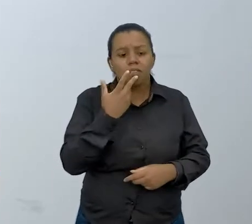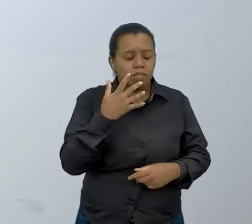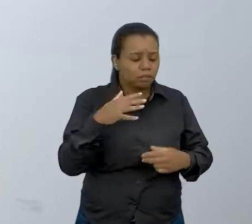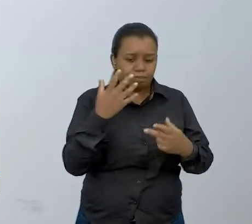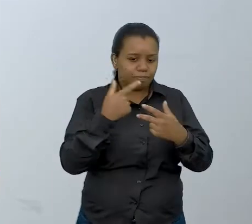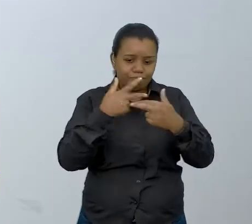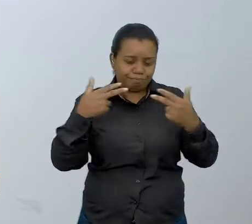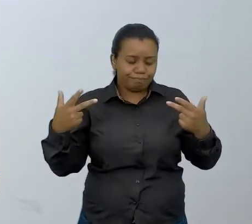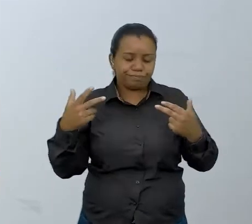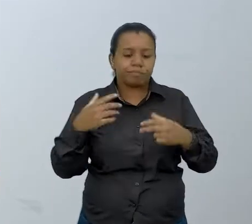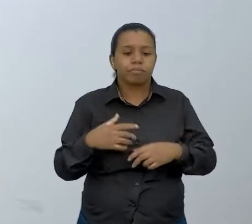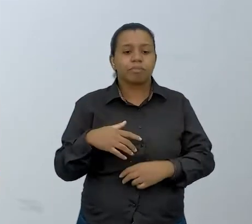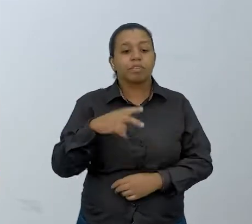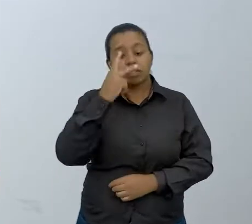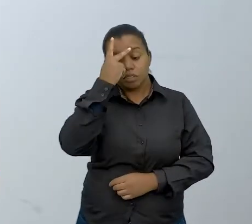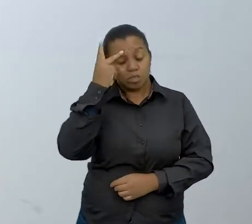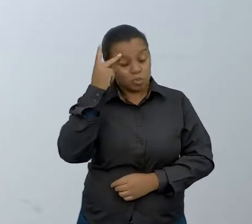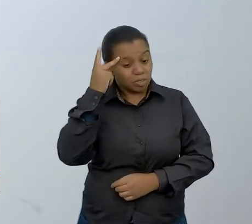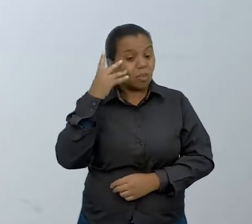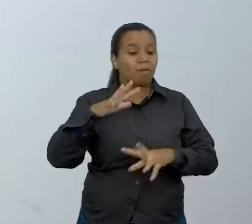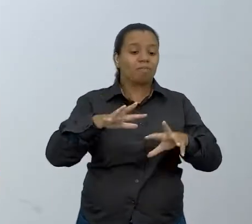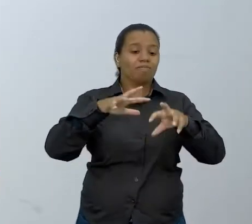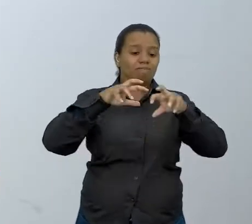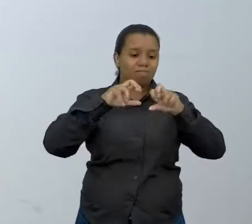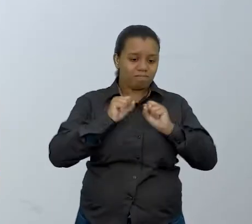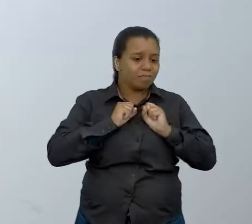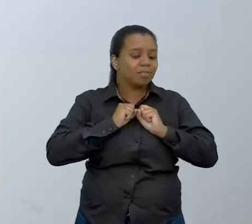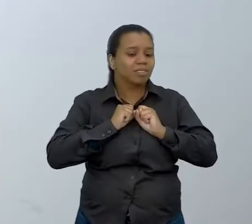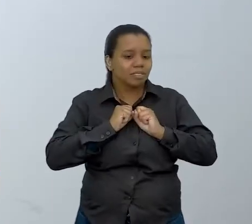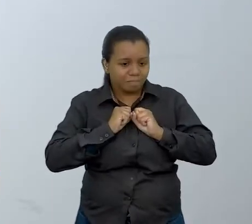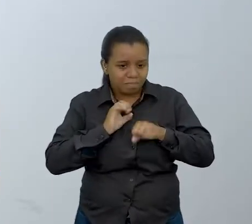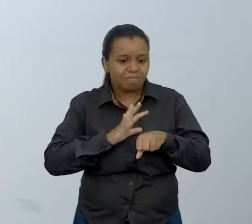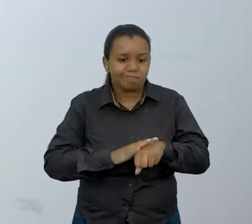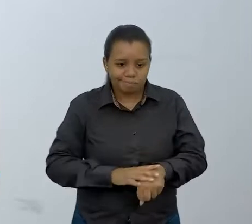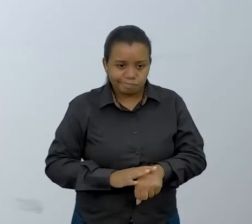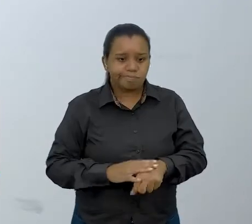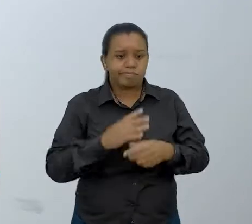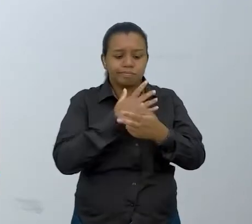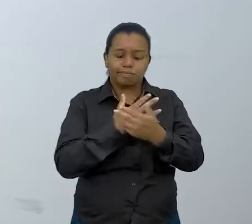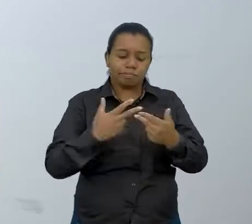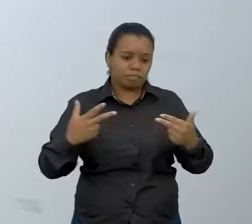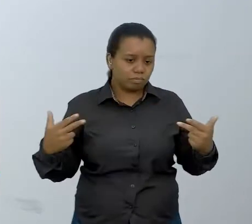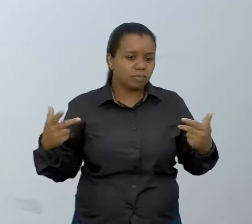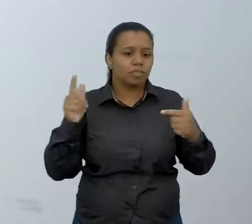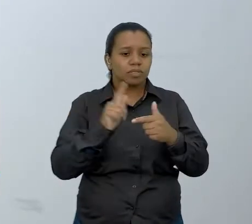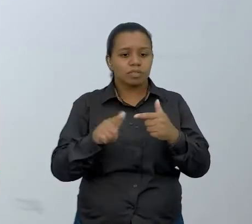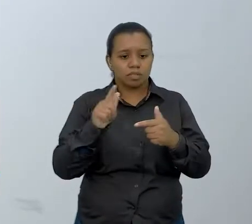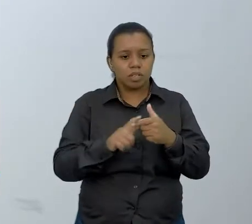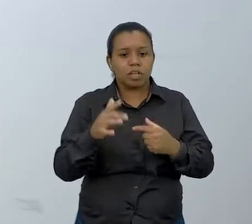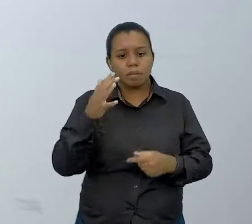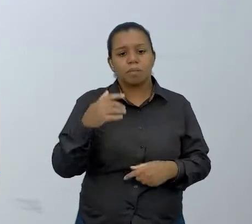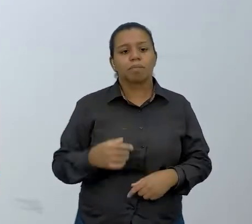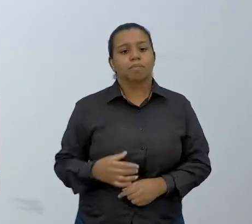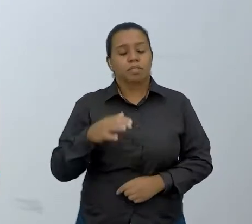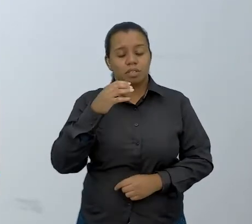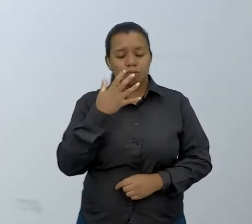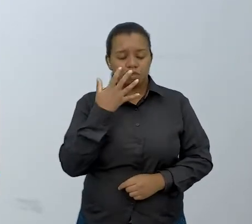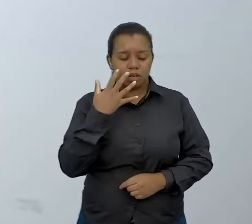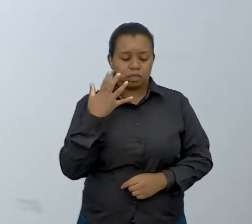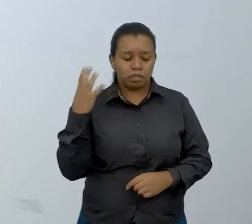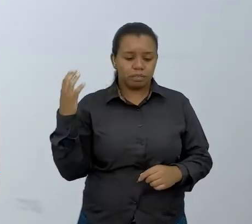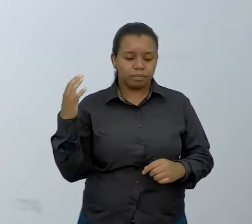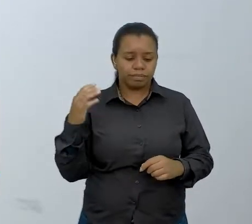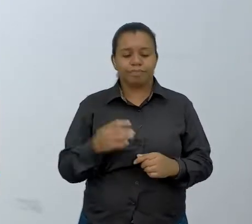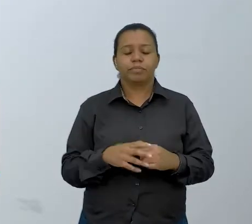A gente não está falando sobre problemas de produção, a gente está falando sobre alimentos e animais também, né?